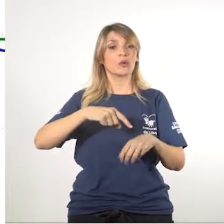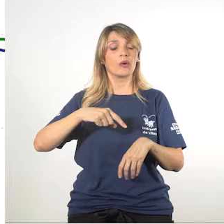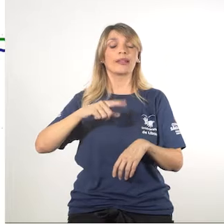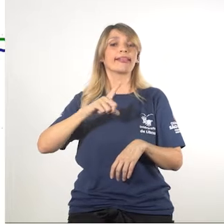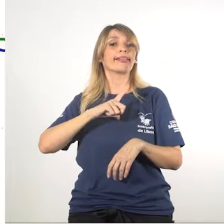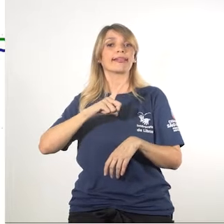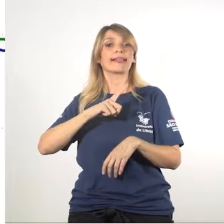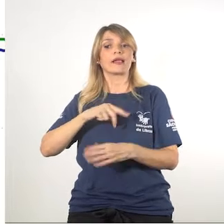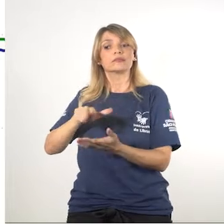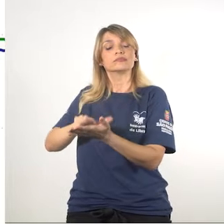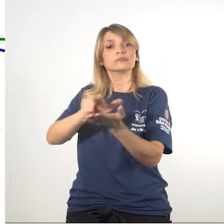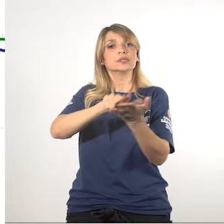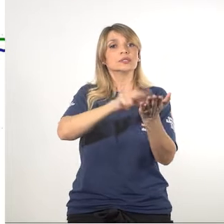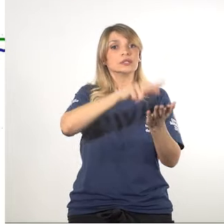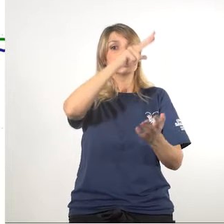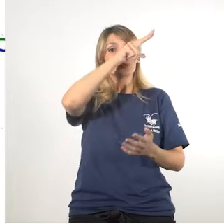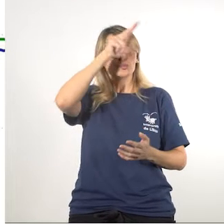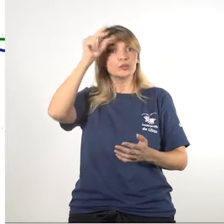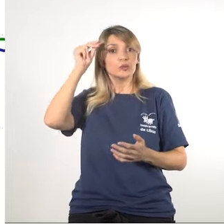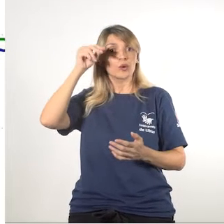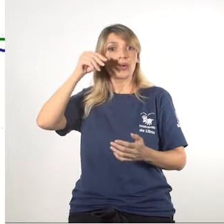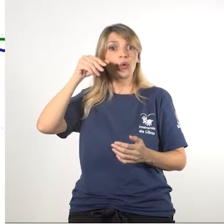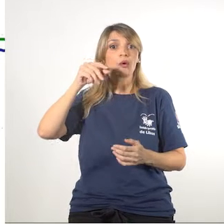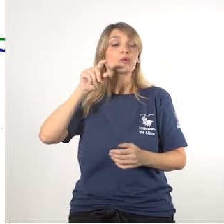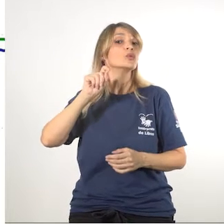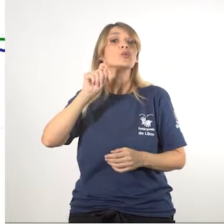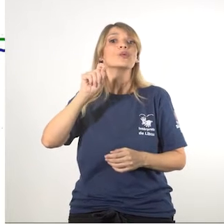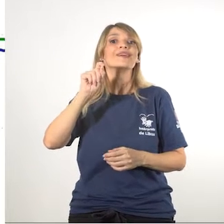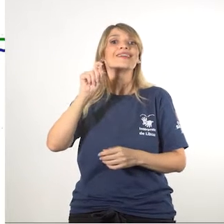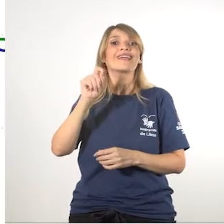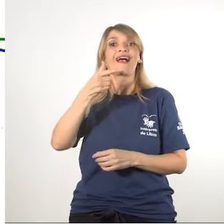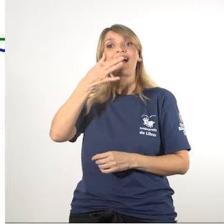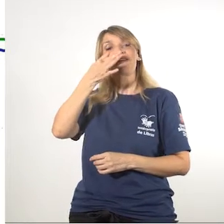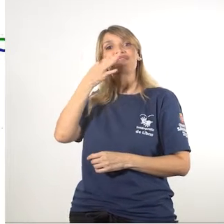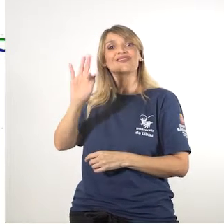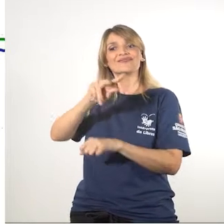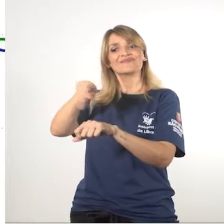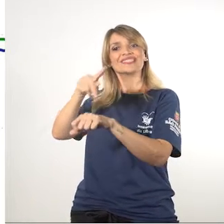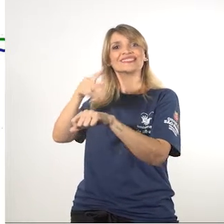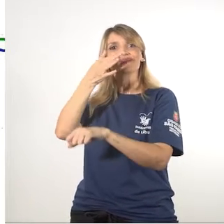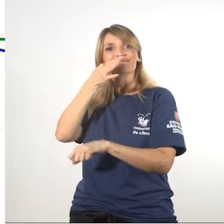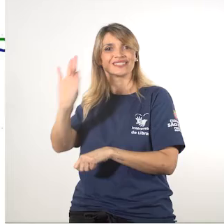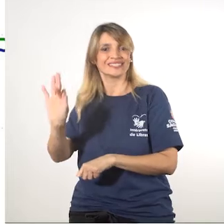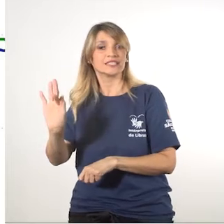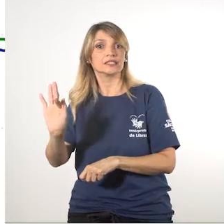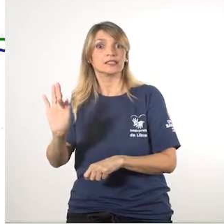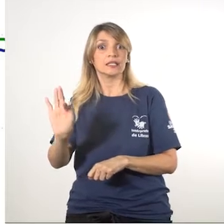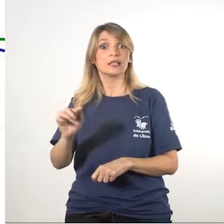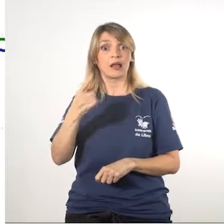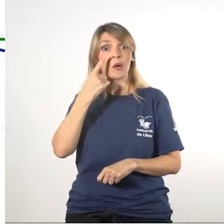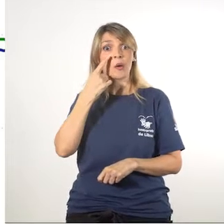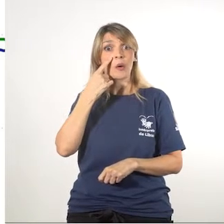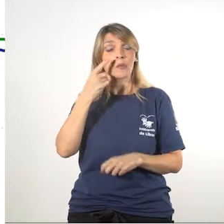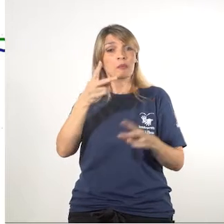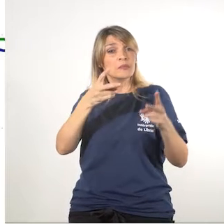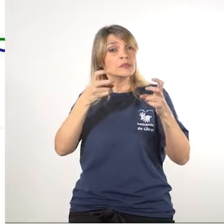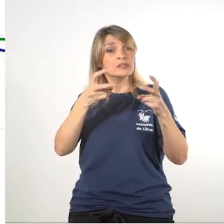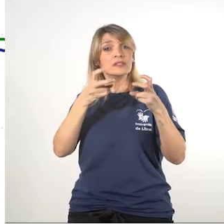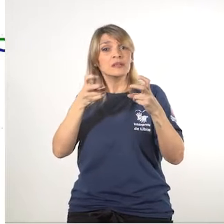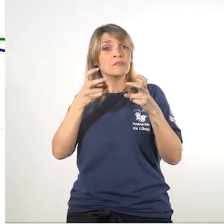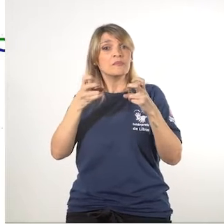mais leito público do que toda a França, né? Para se ter uma ideia da elevação e